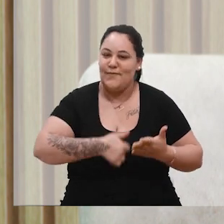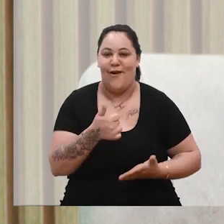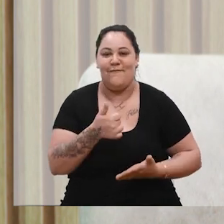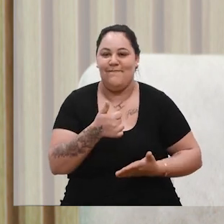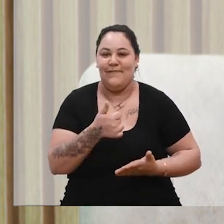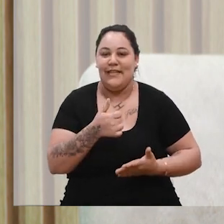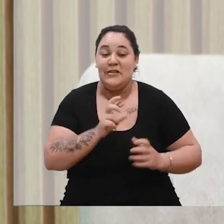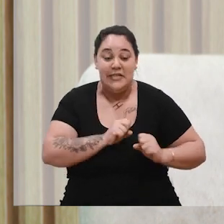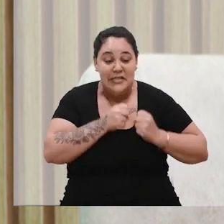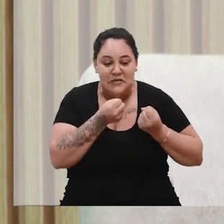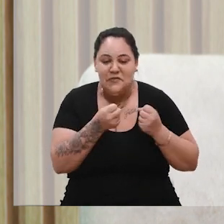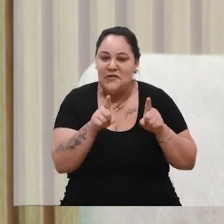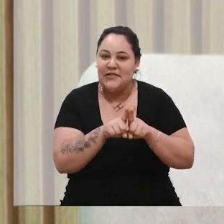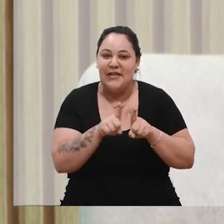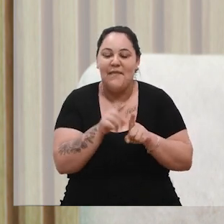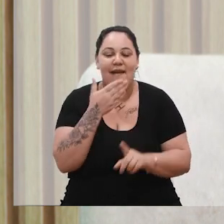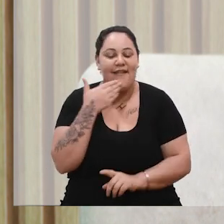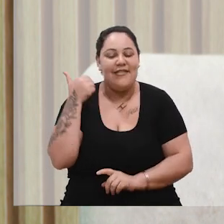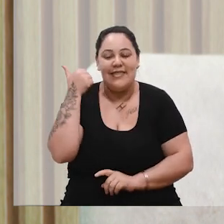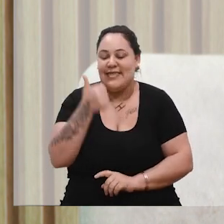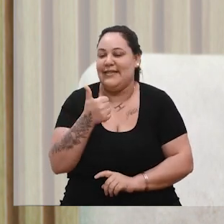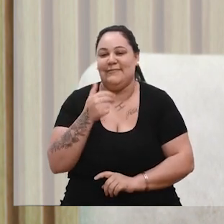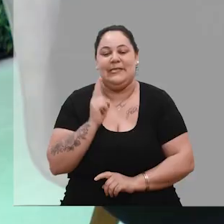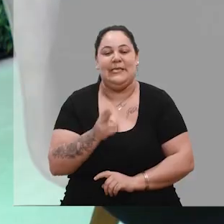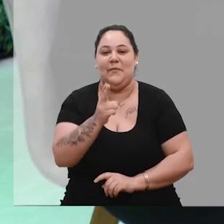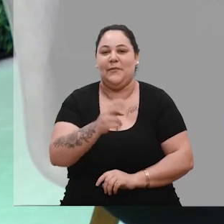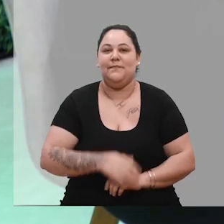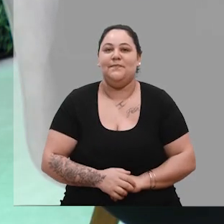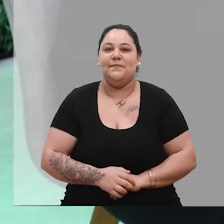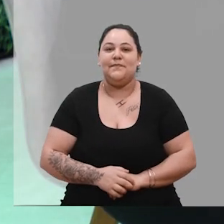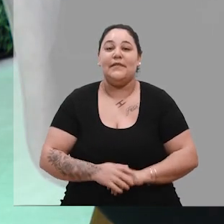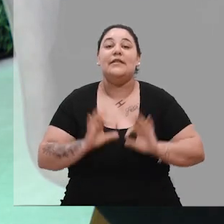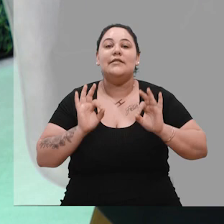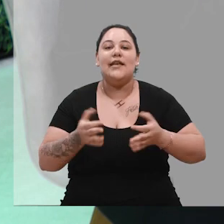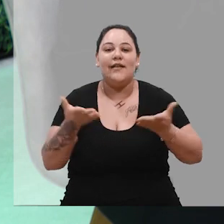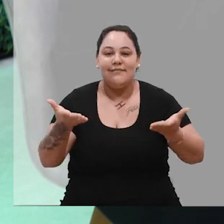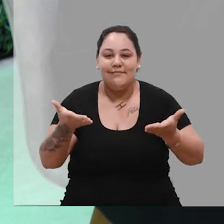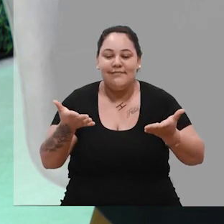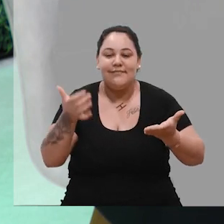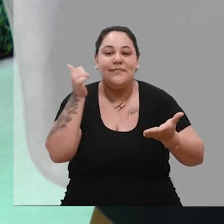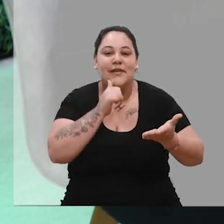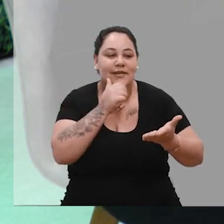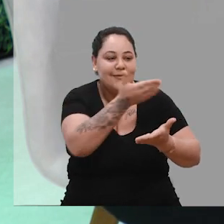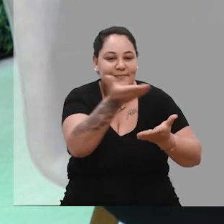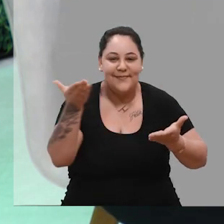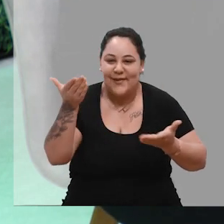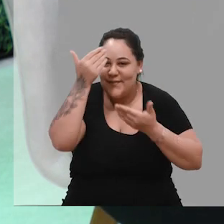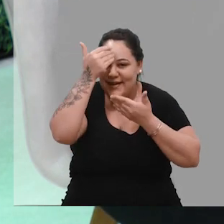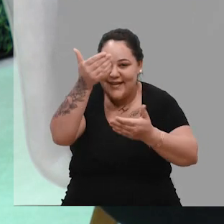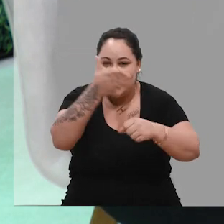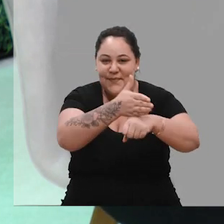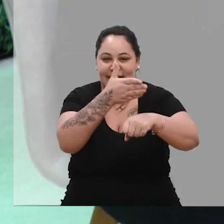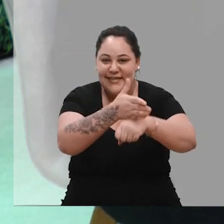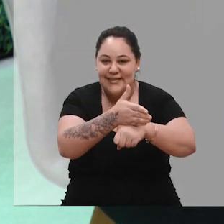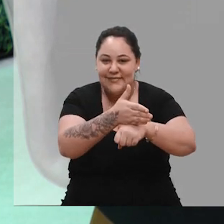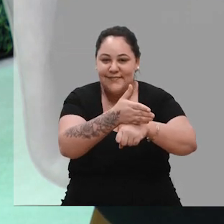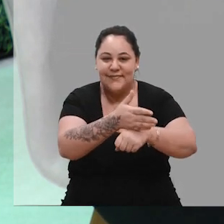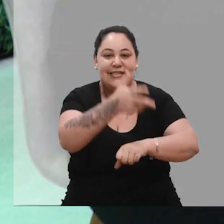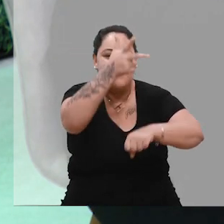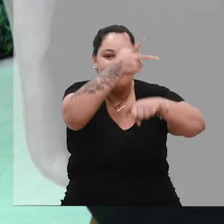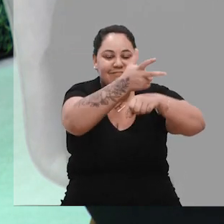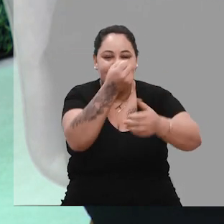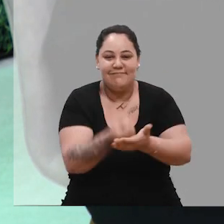filhos. Então, esse esforço também vai valer a pena sempre. Certamente. Meninas, muito obrigada pela participação de vocês